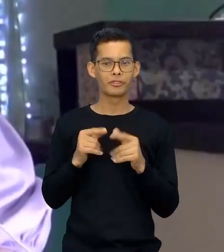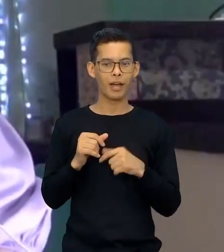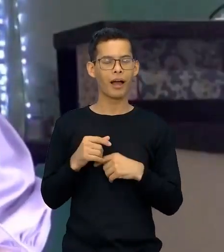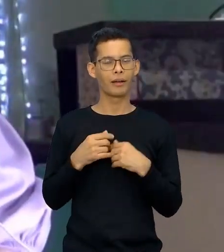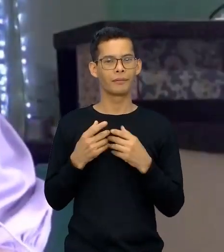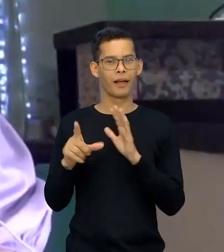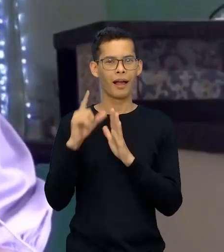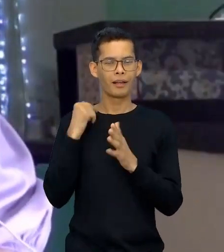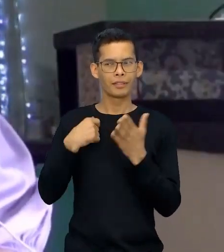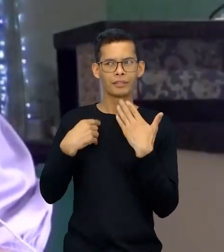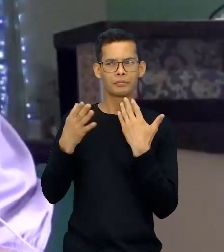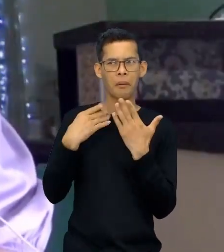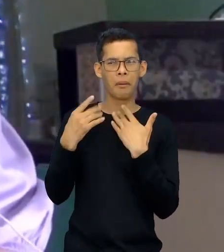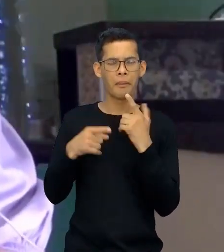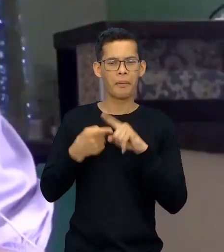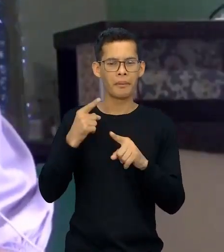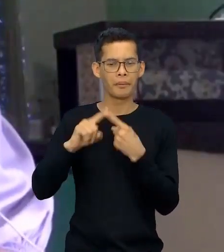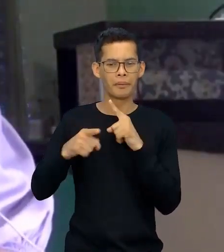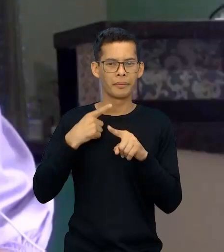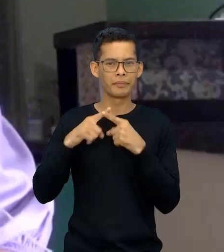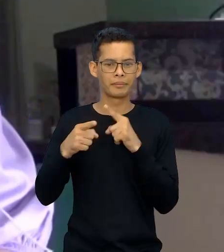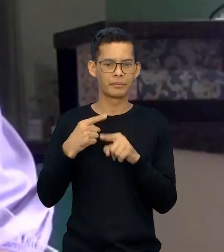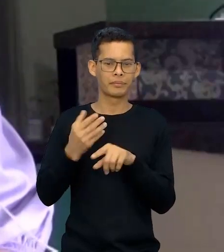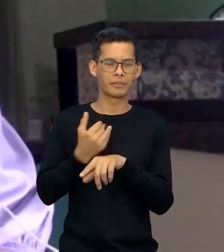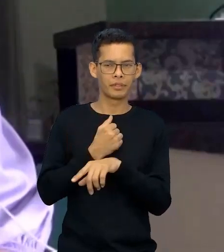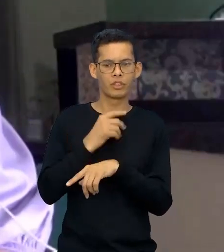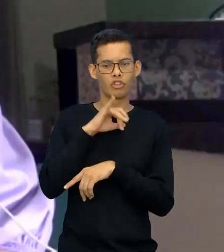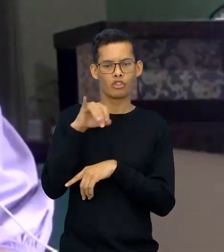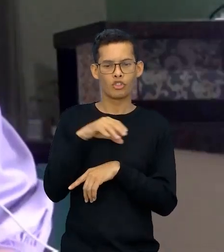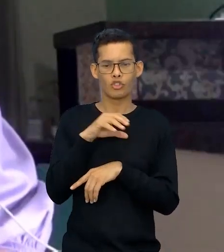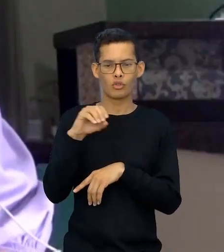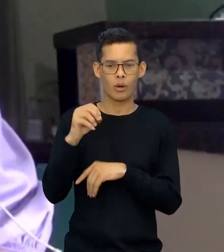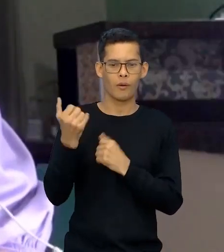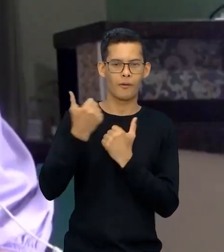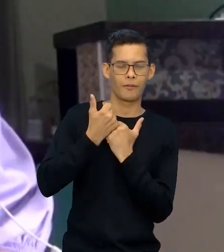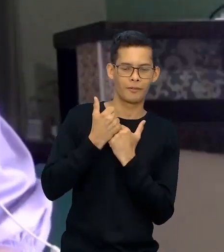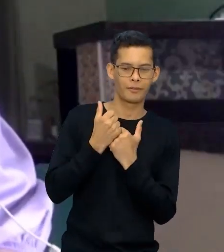nós estávamos fazendo a nossa prévia. João, é com você.